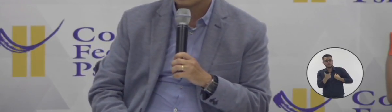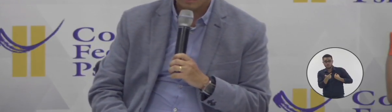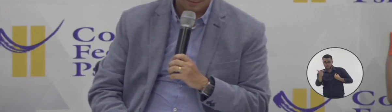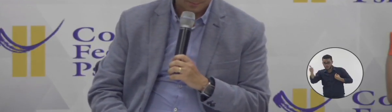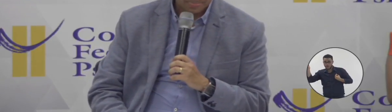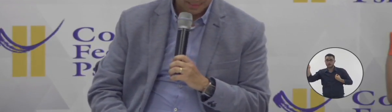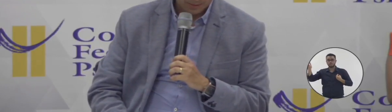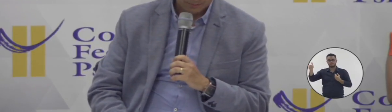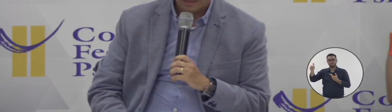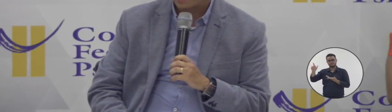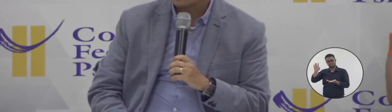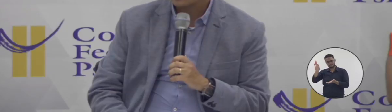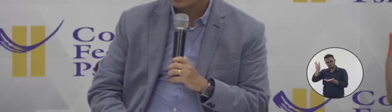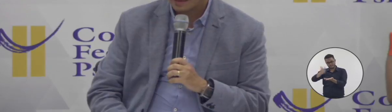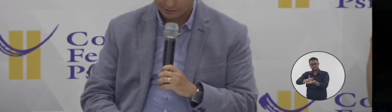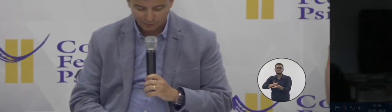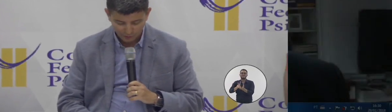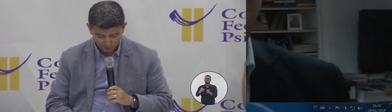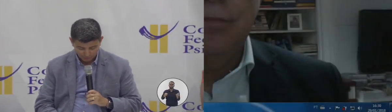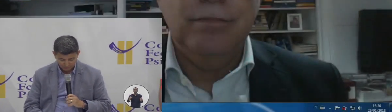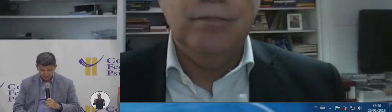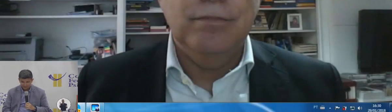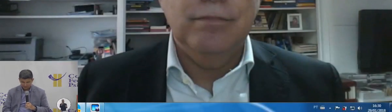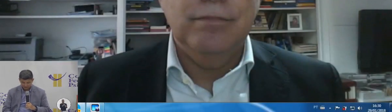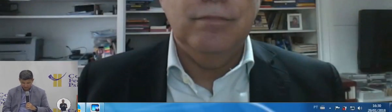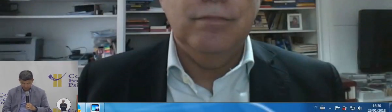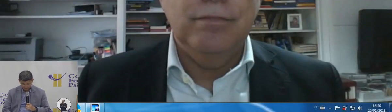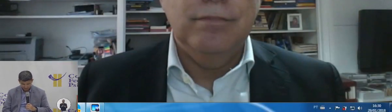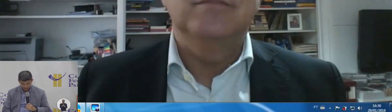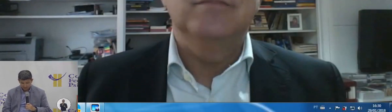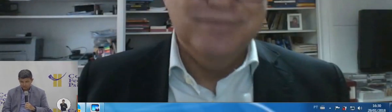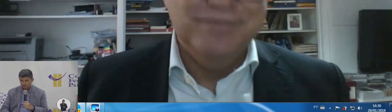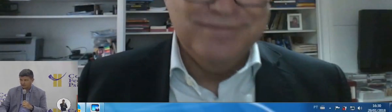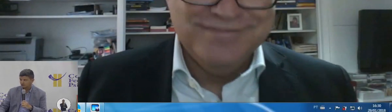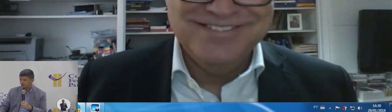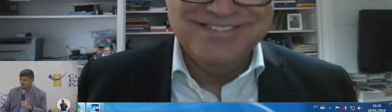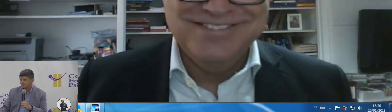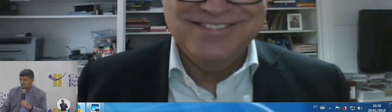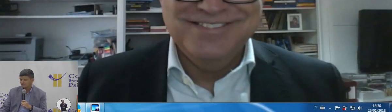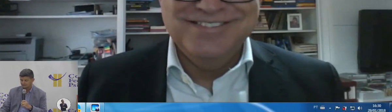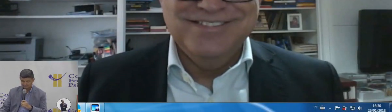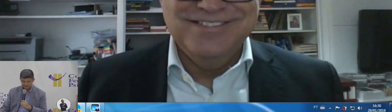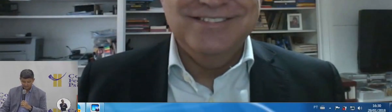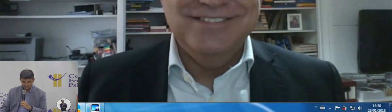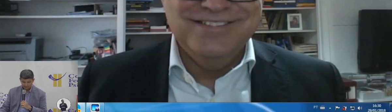possam acontecer. Obrigado, Rogério, nosso profundo.